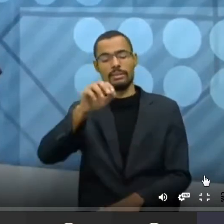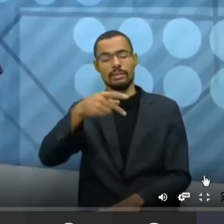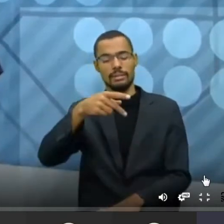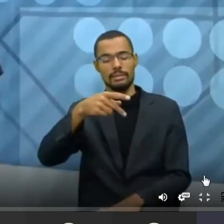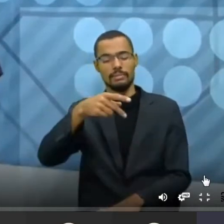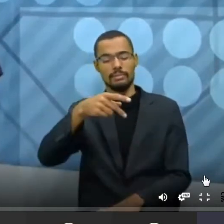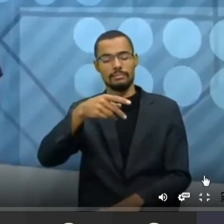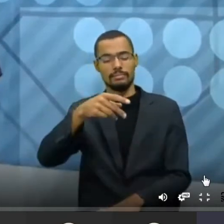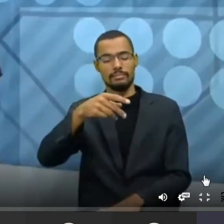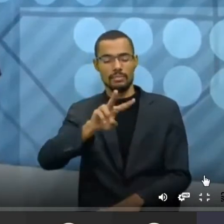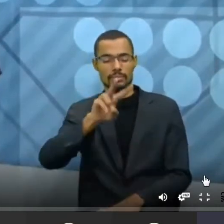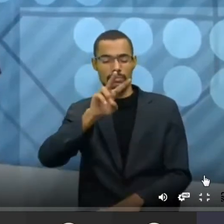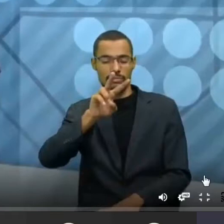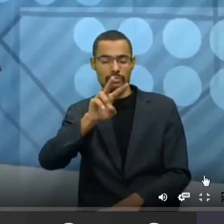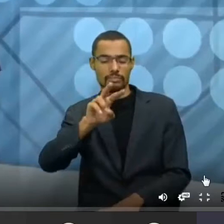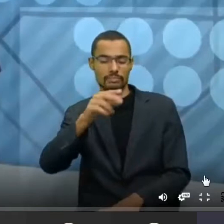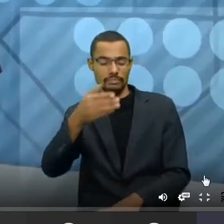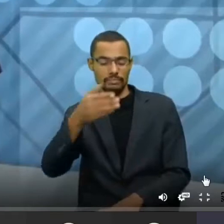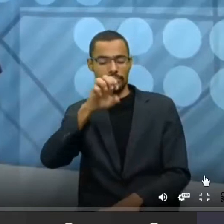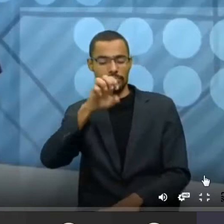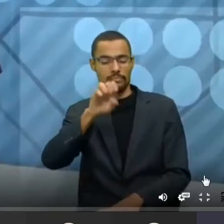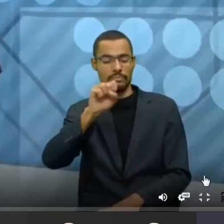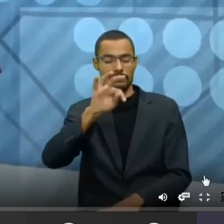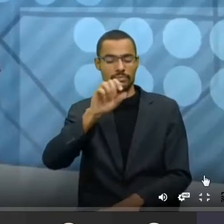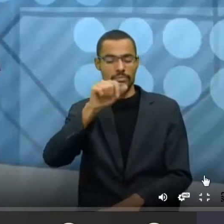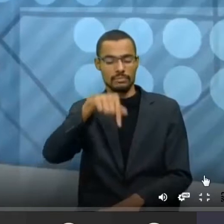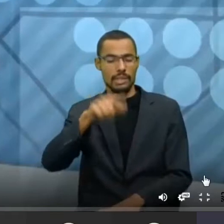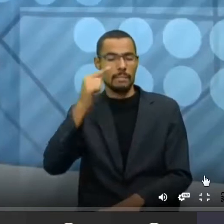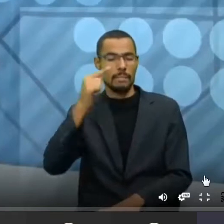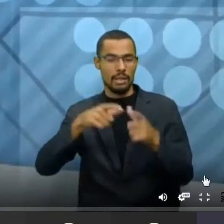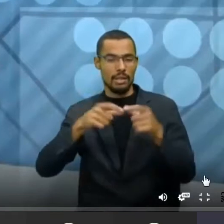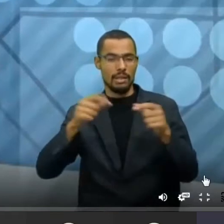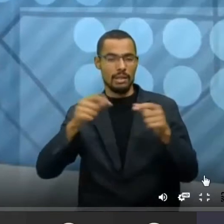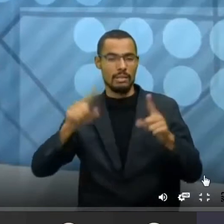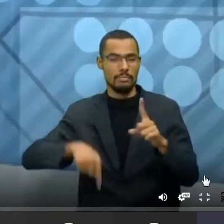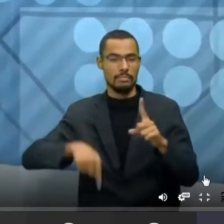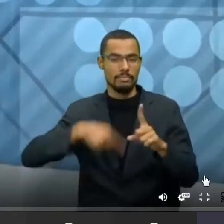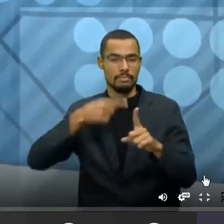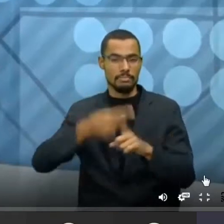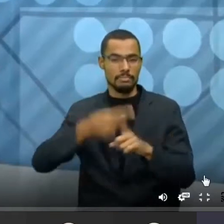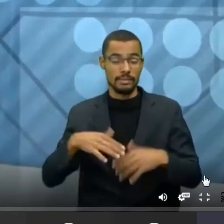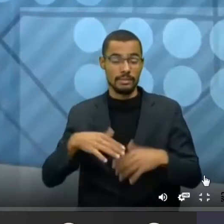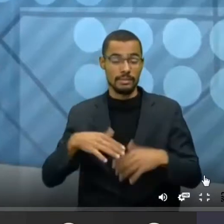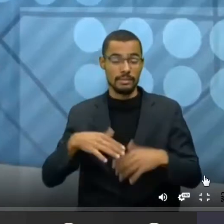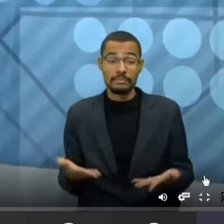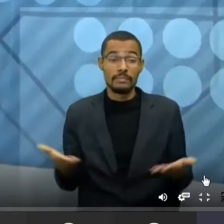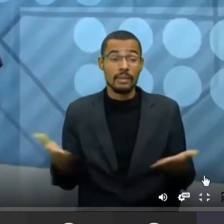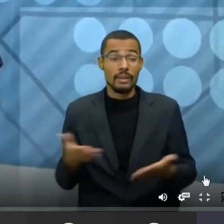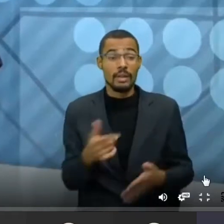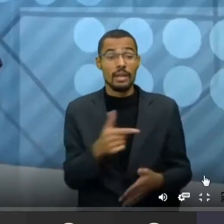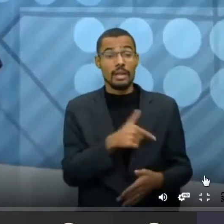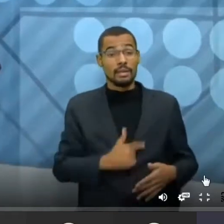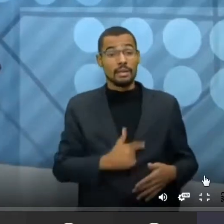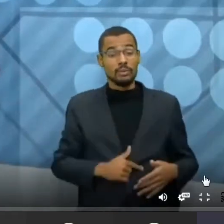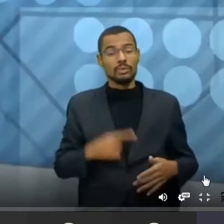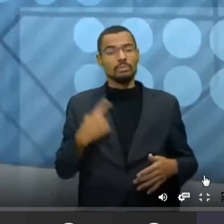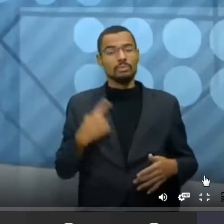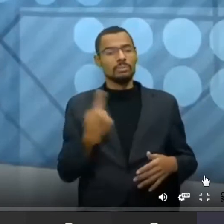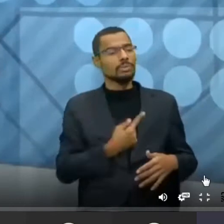sempre está mais interno, então, das nossas lâminas. Na lâmina de estômago, então, nós